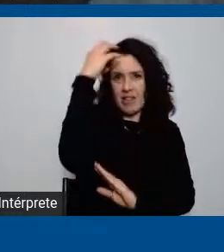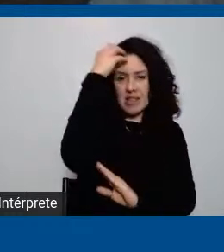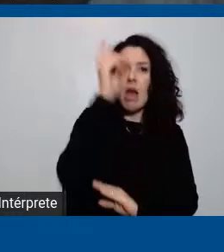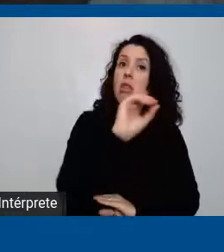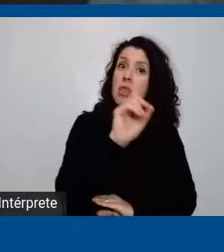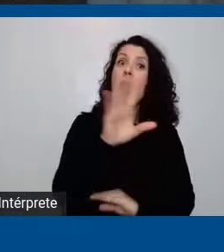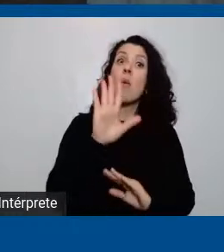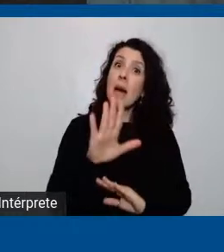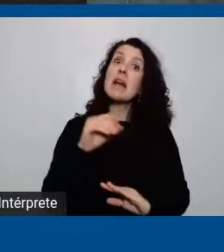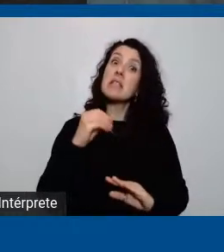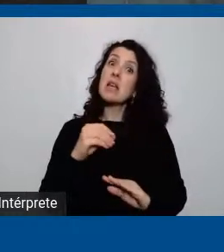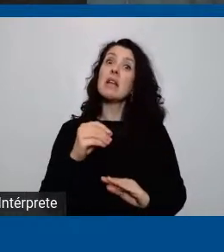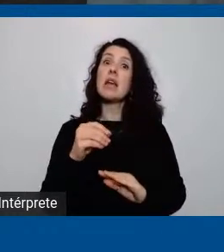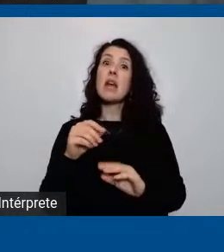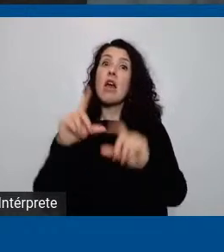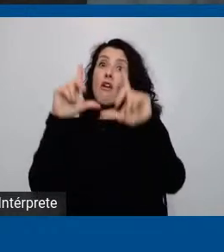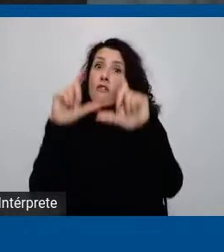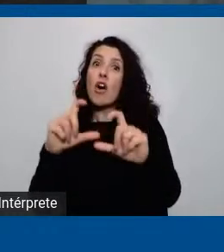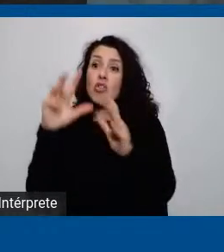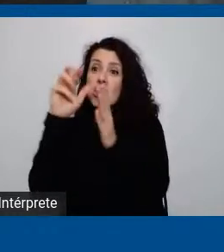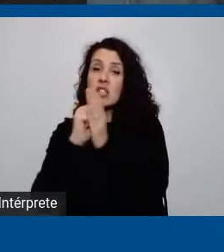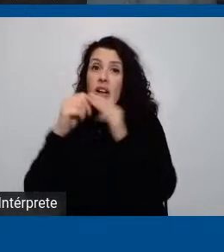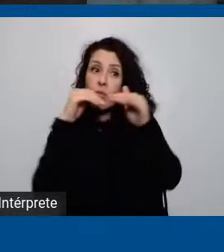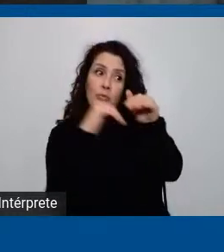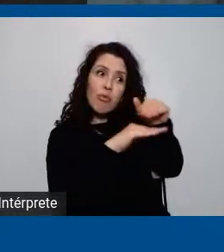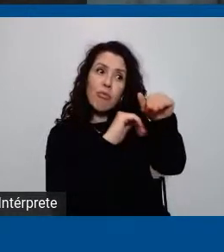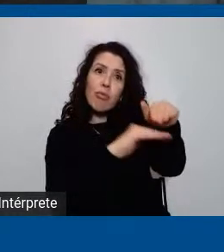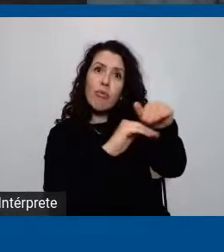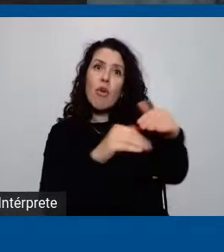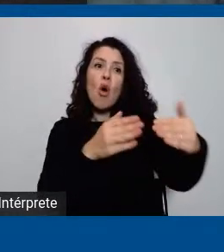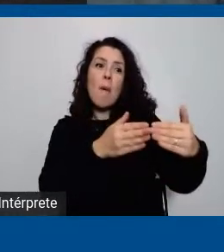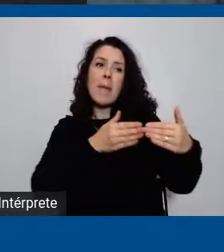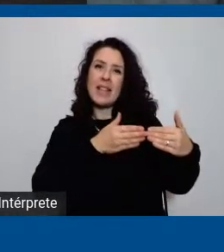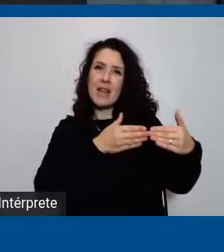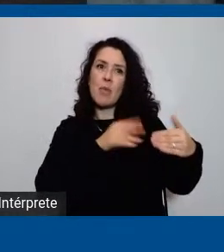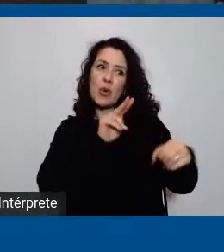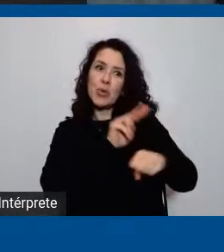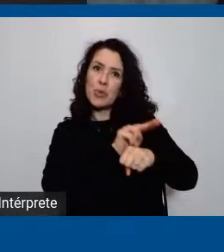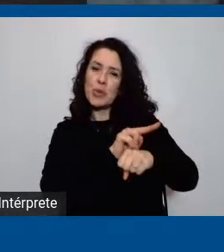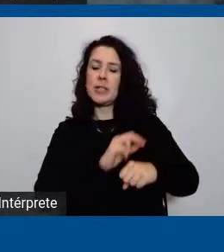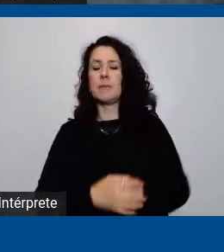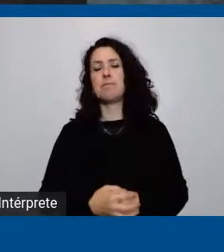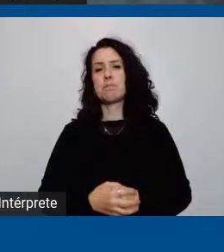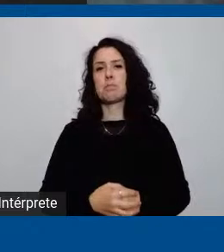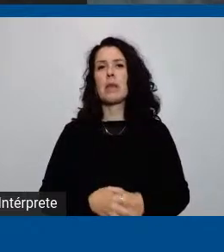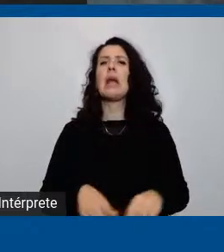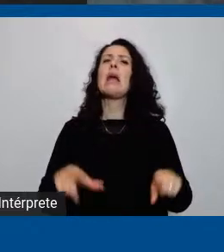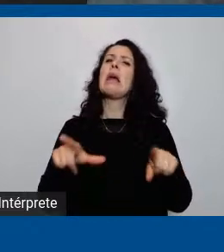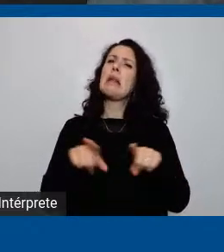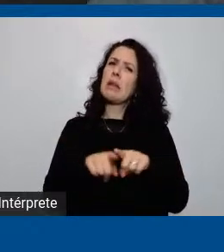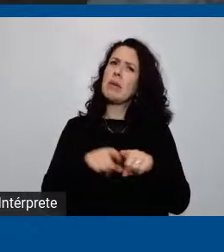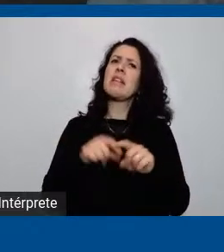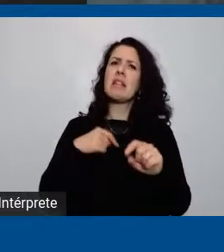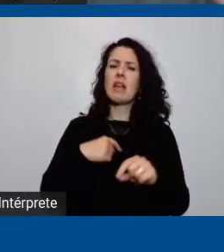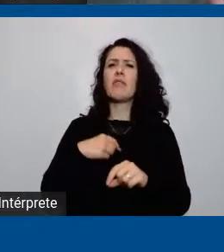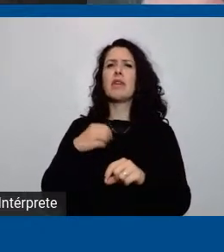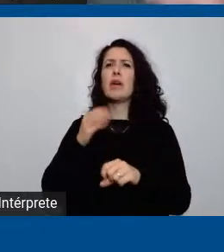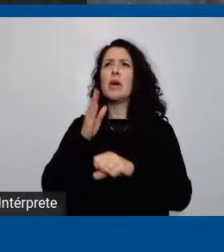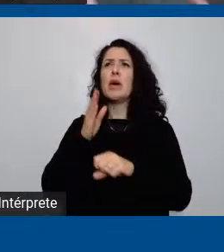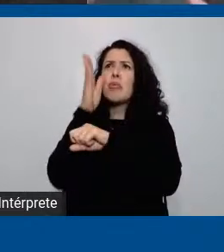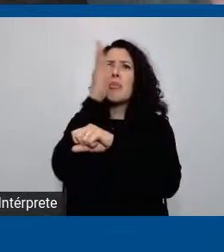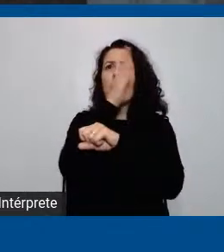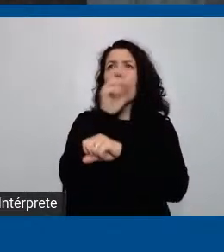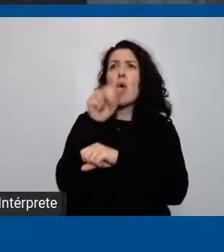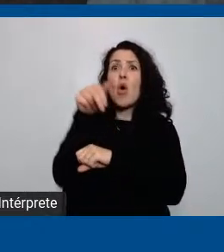trabalho do patrimônio. E, como ele andou muito também, tem região norte, região sul,